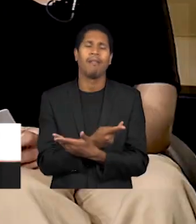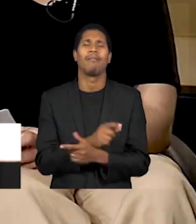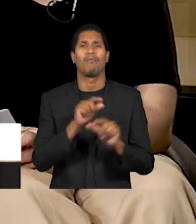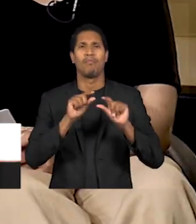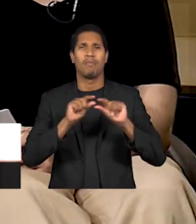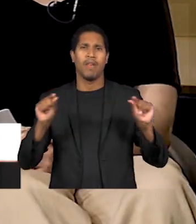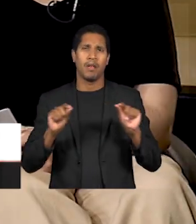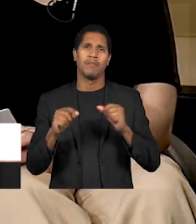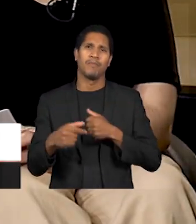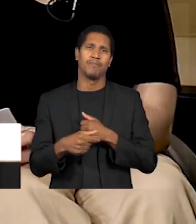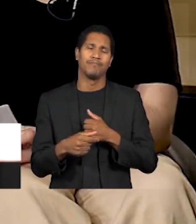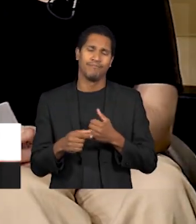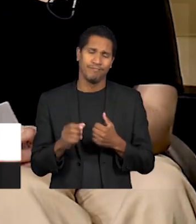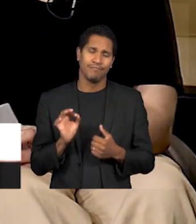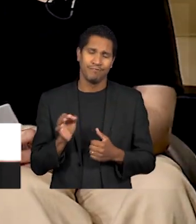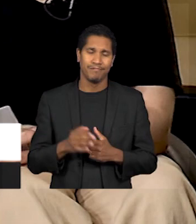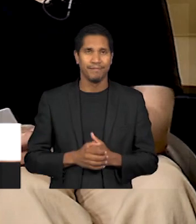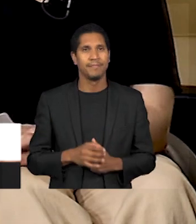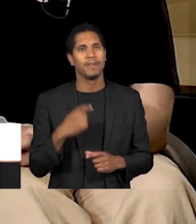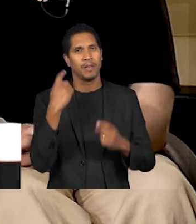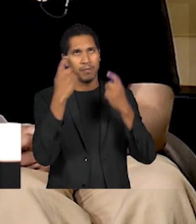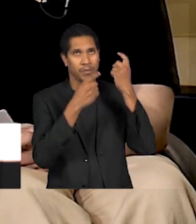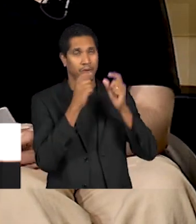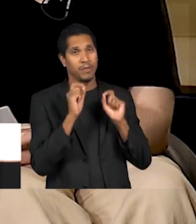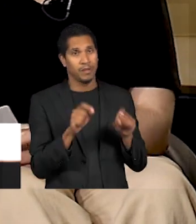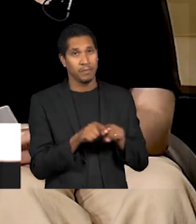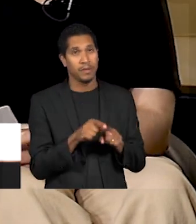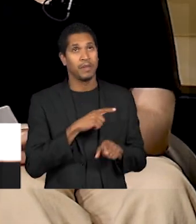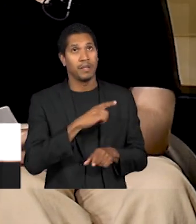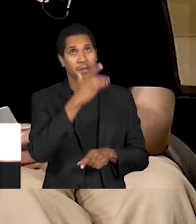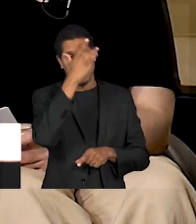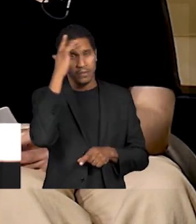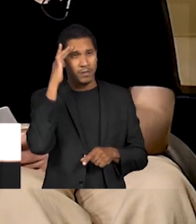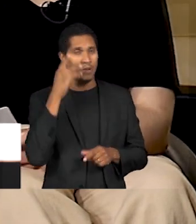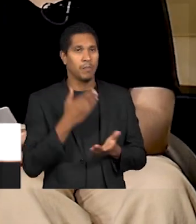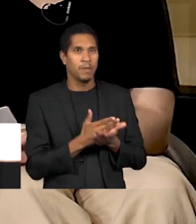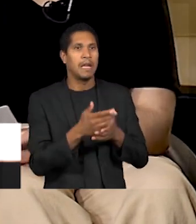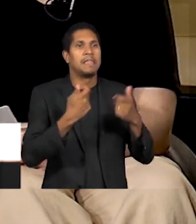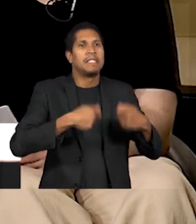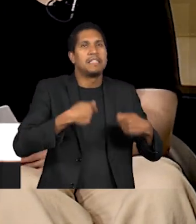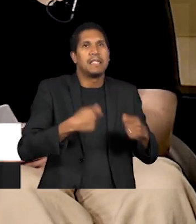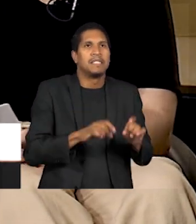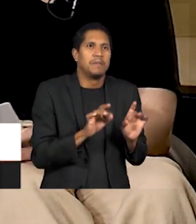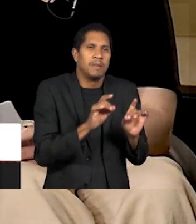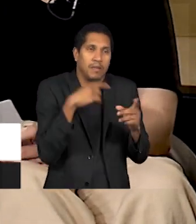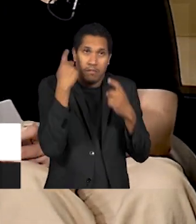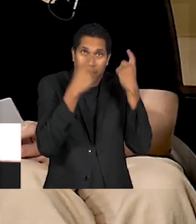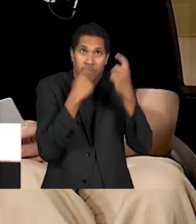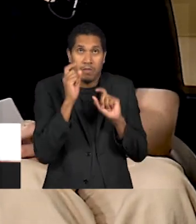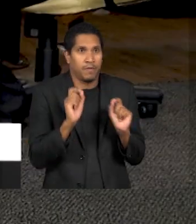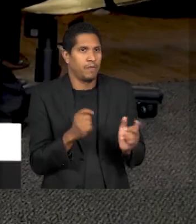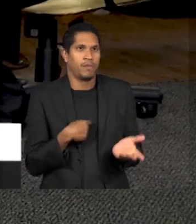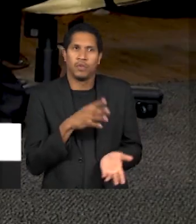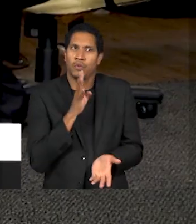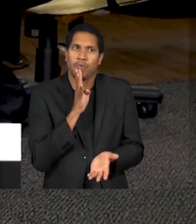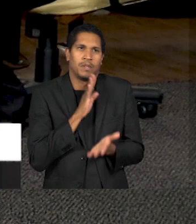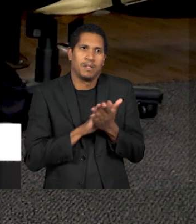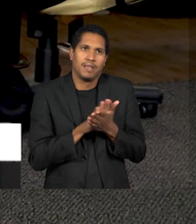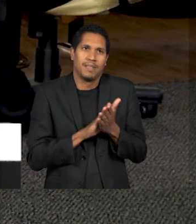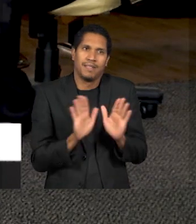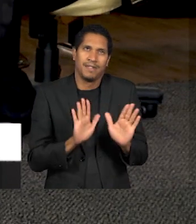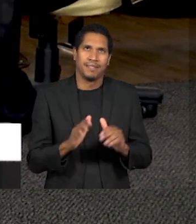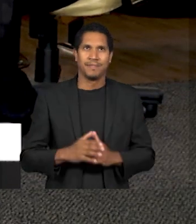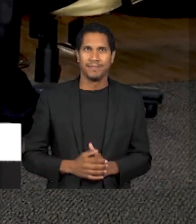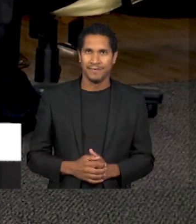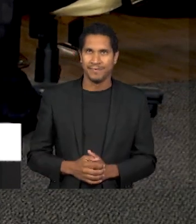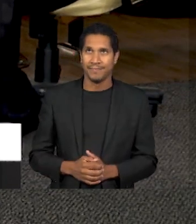Né? Então, eu me preocupo muito quando a pessoa começa com necessidades especiais. Eu falo assim, não conhece nada.